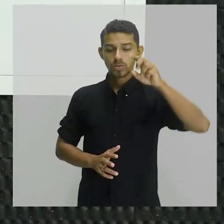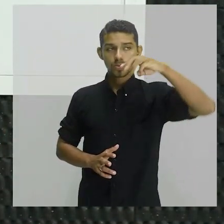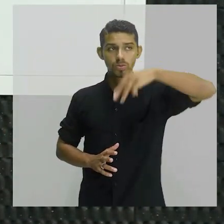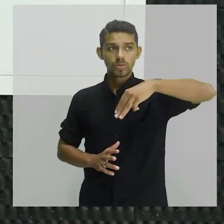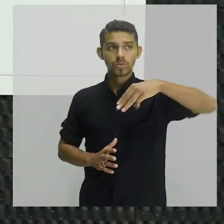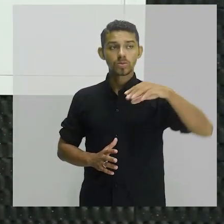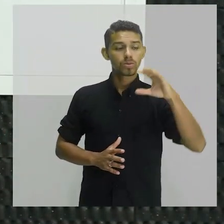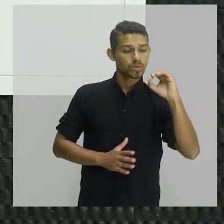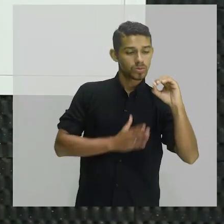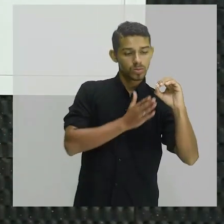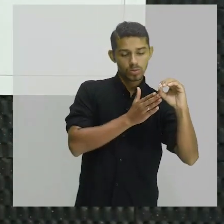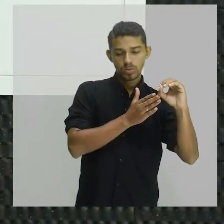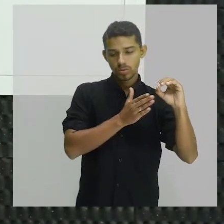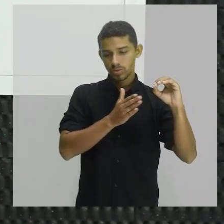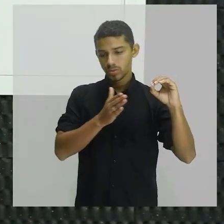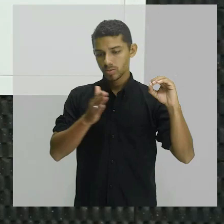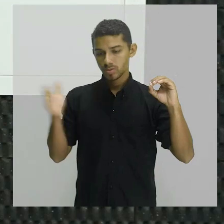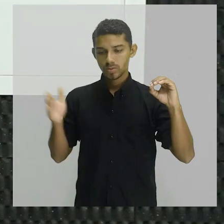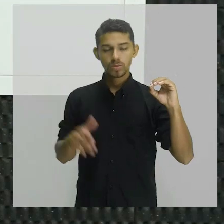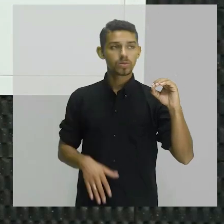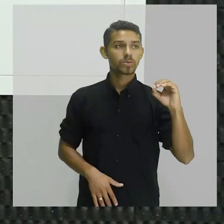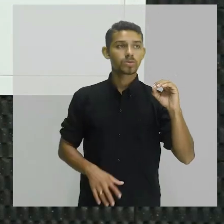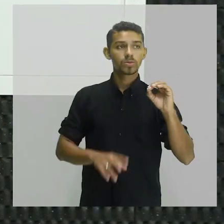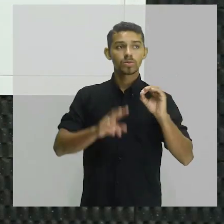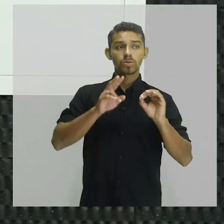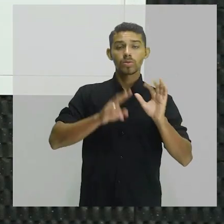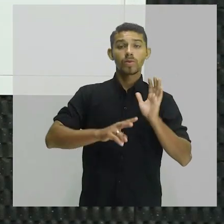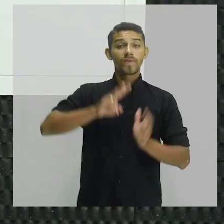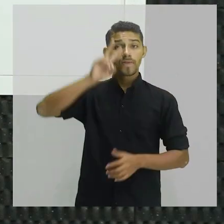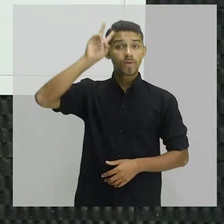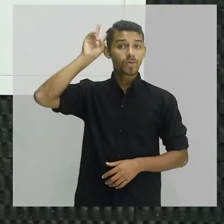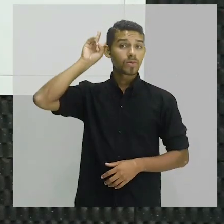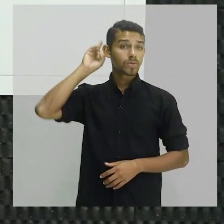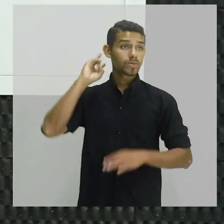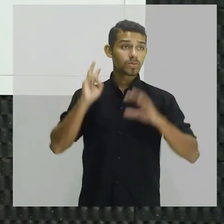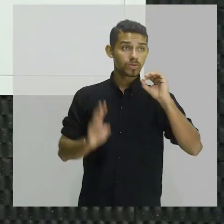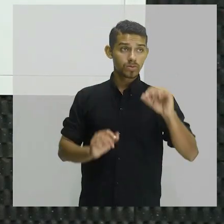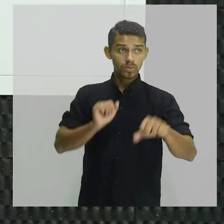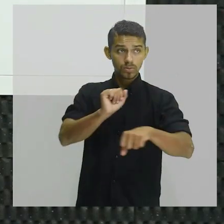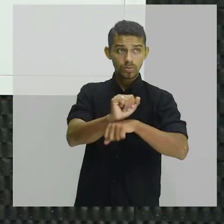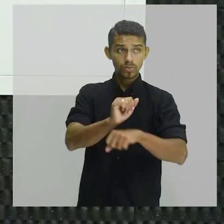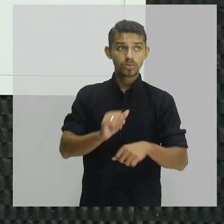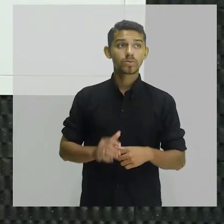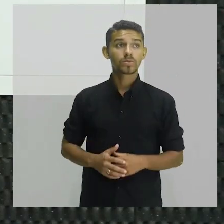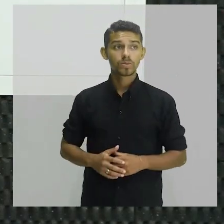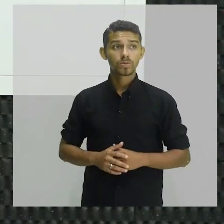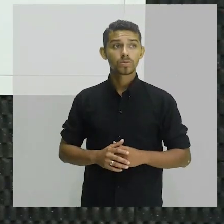parte do zero, ó, velocidade inicial é 0, tá no repouso,